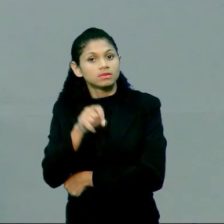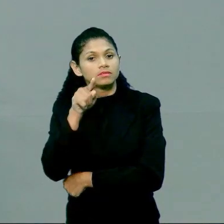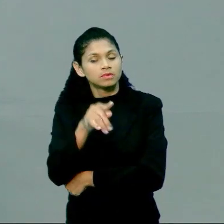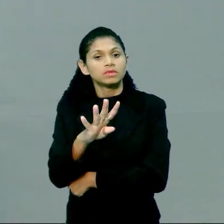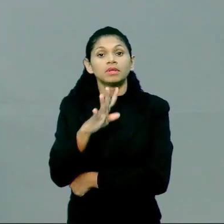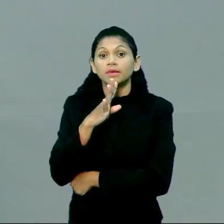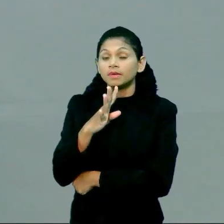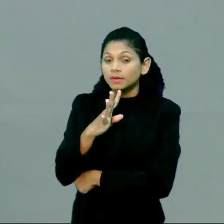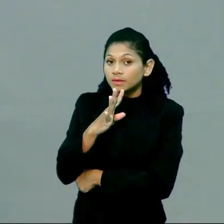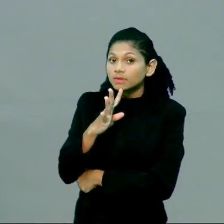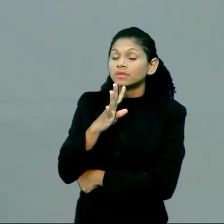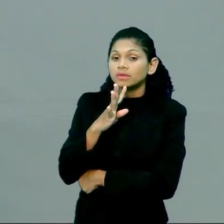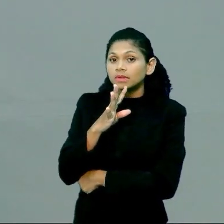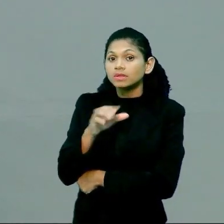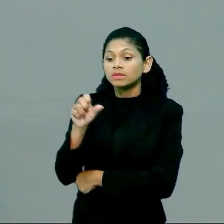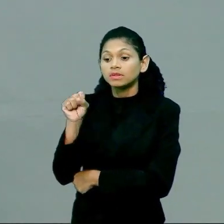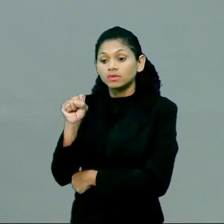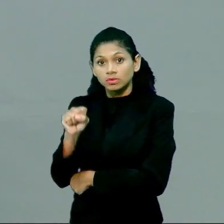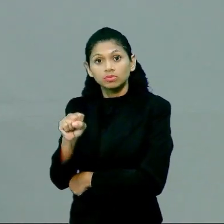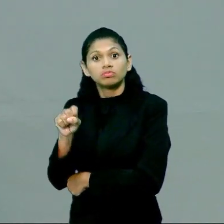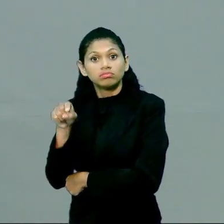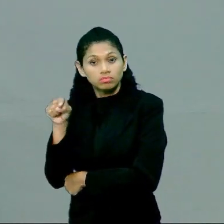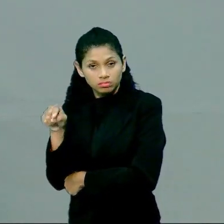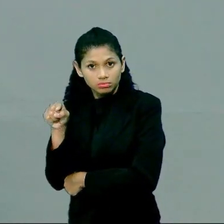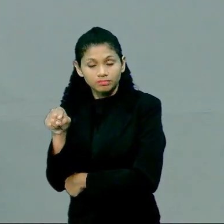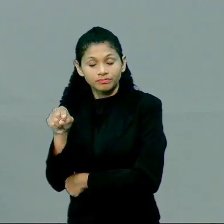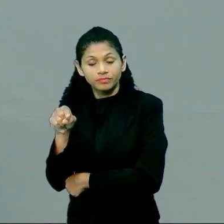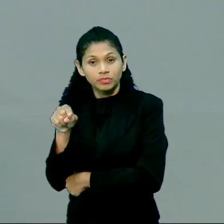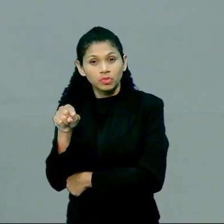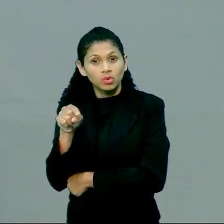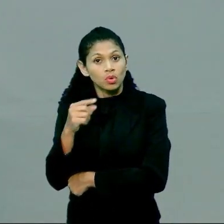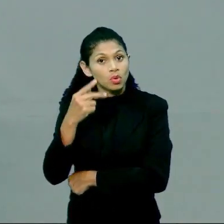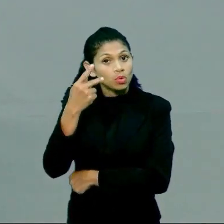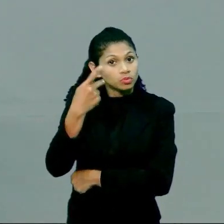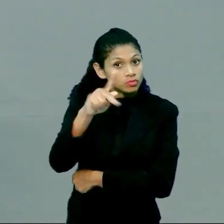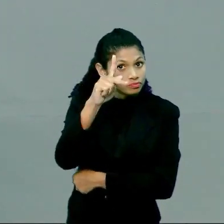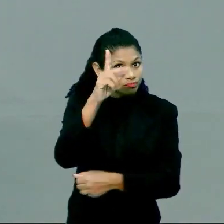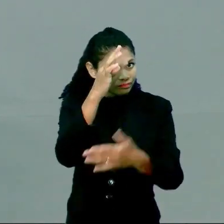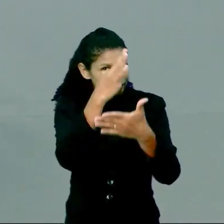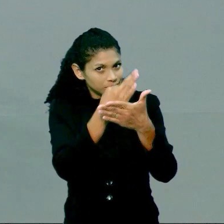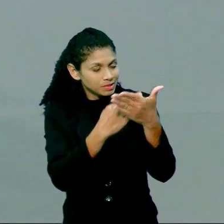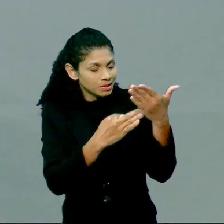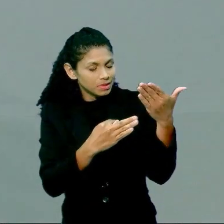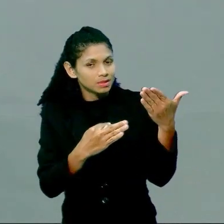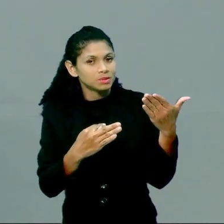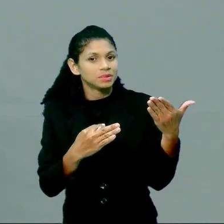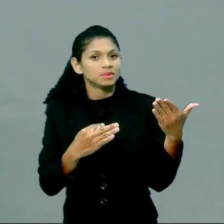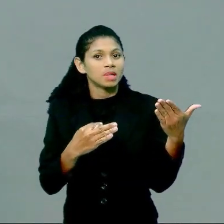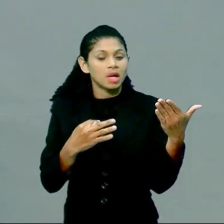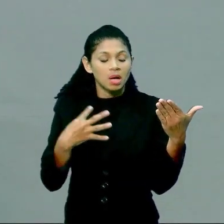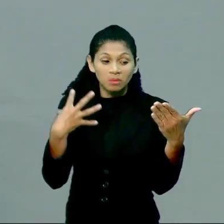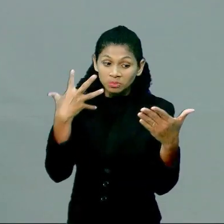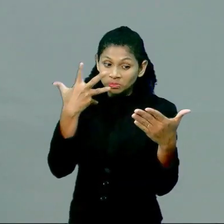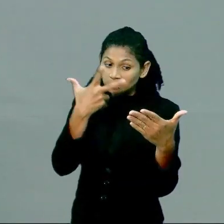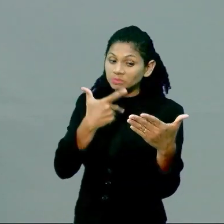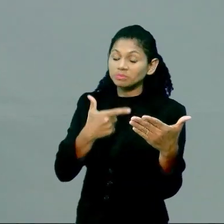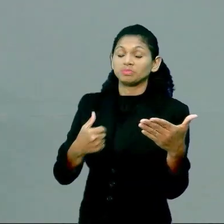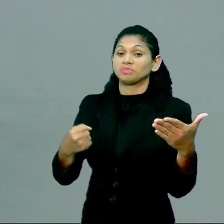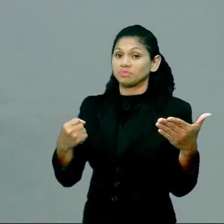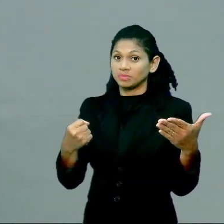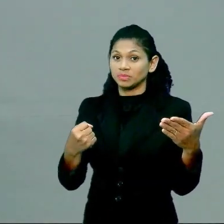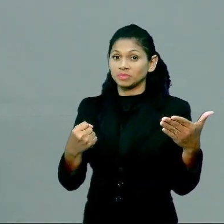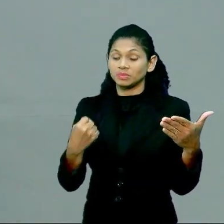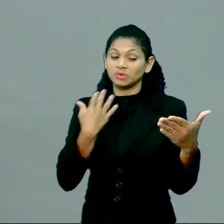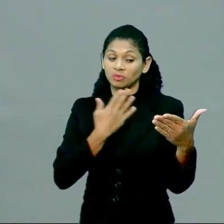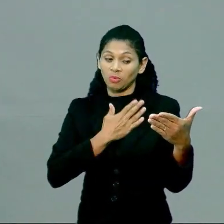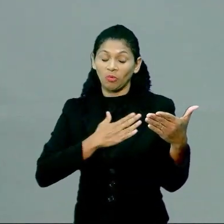consequentemente, terá uma escrita melhor. Seu texto vai estar mais bonito, né? Vai dar gosto a gente ler, tá?